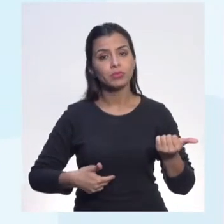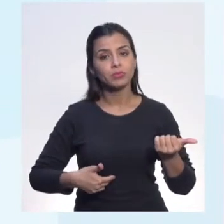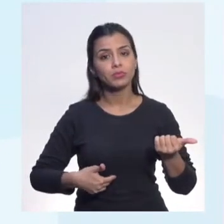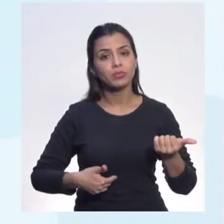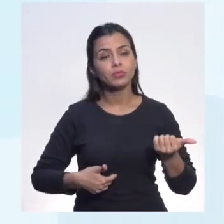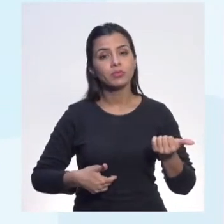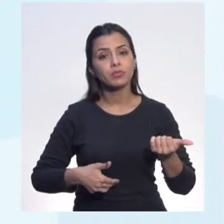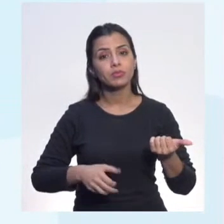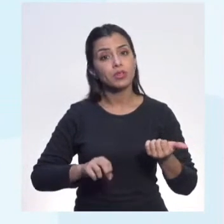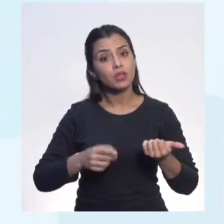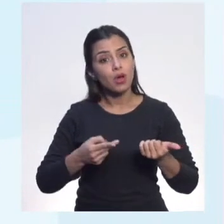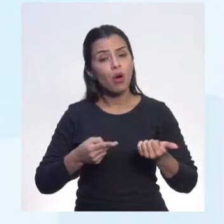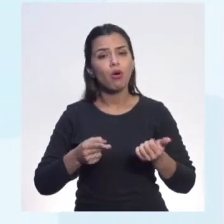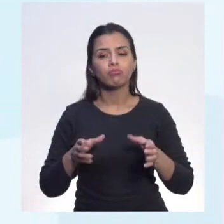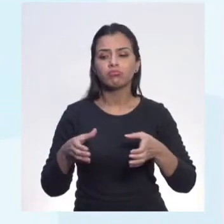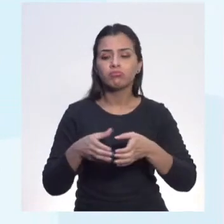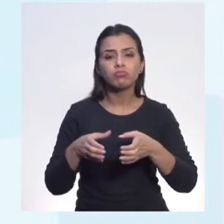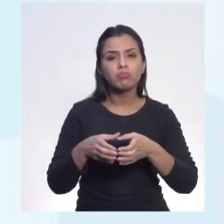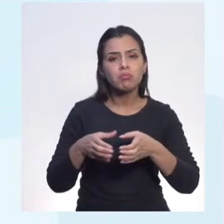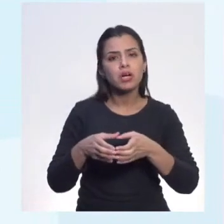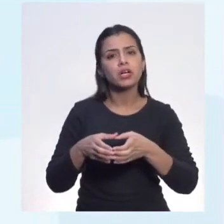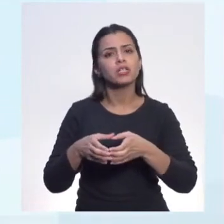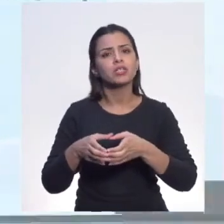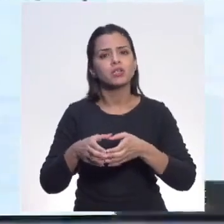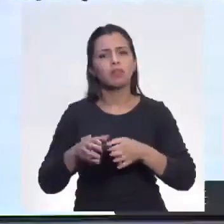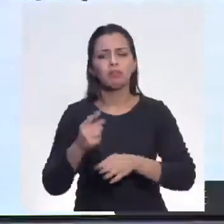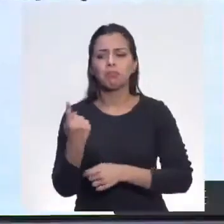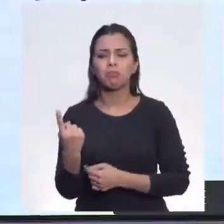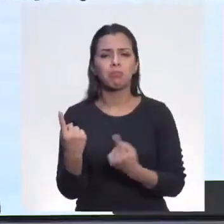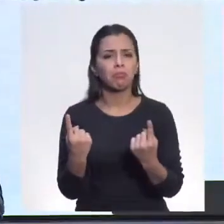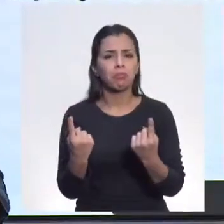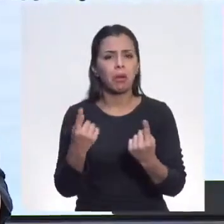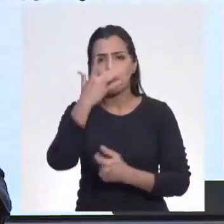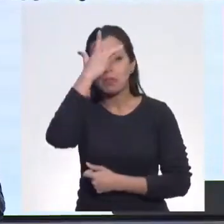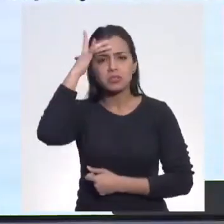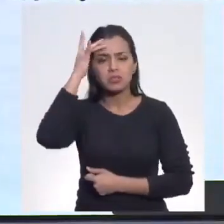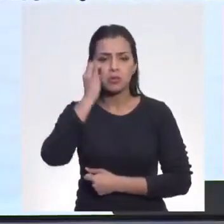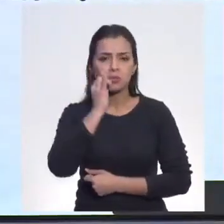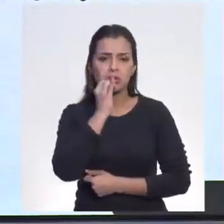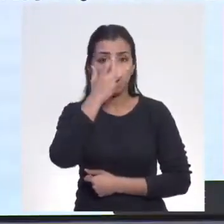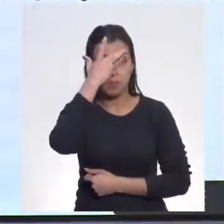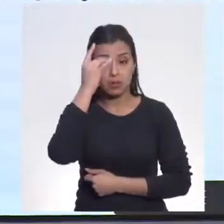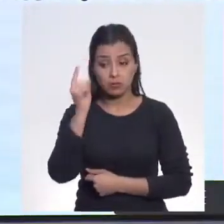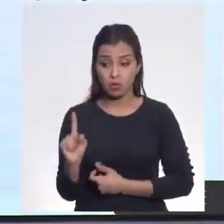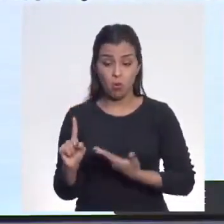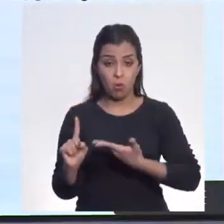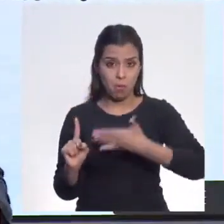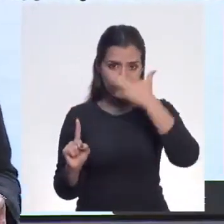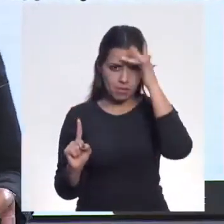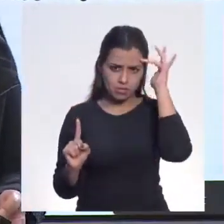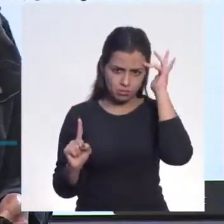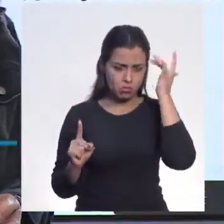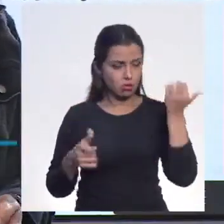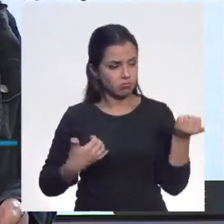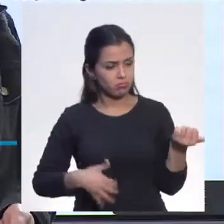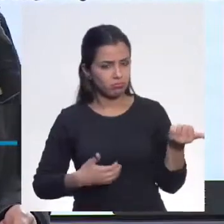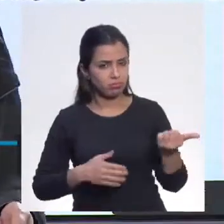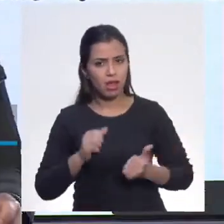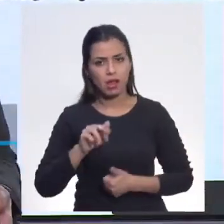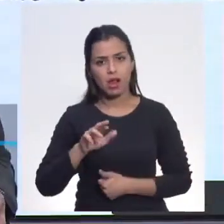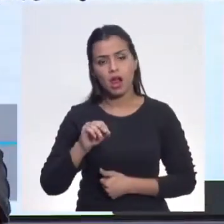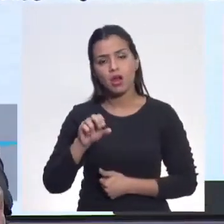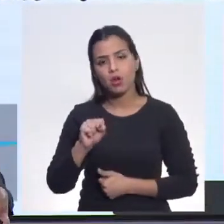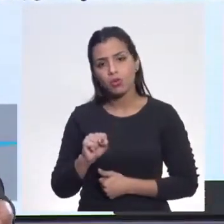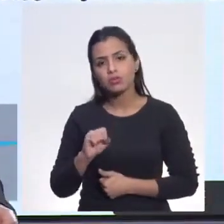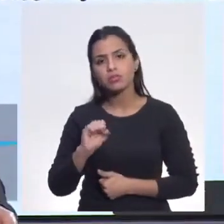bandas, né, ou até mesmo em carreira solo, como a gente conhece aí vários, né, guitarristas famosos, né, Yngwie Malmsteen, né, Carlos Santana, enfim,